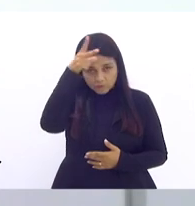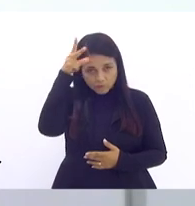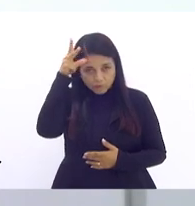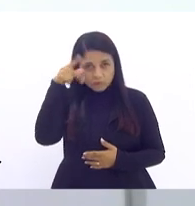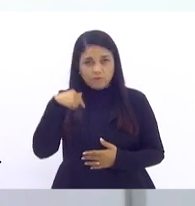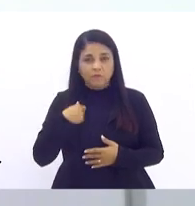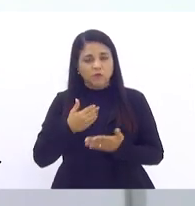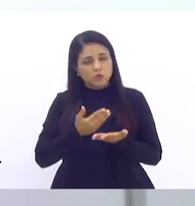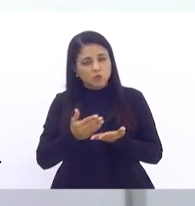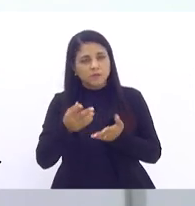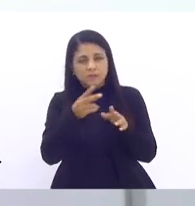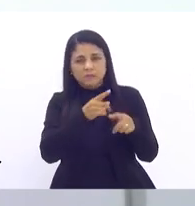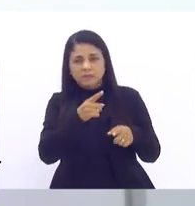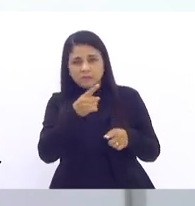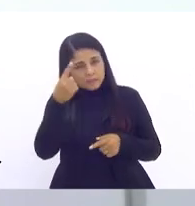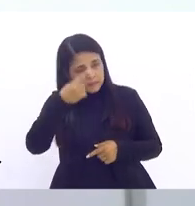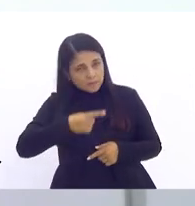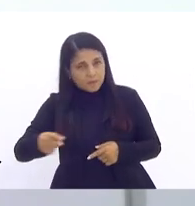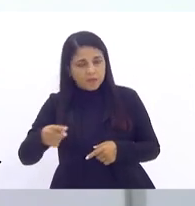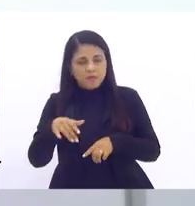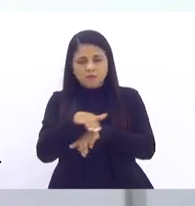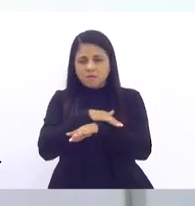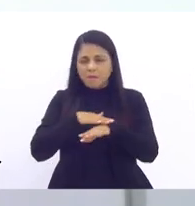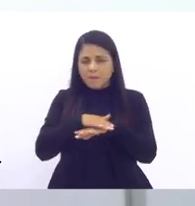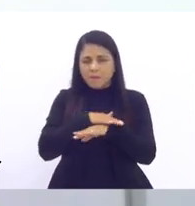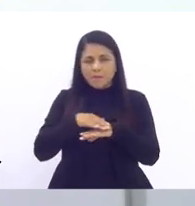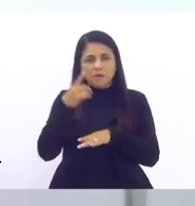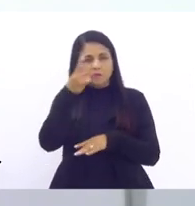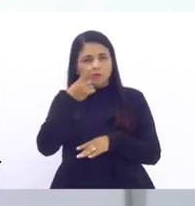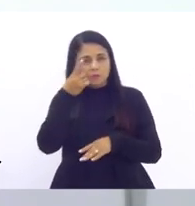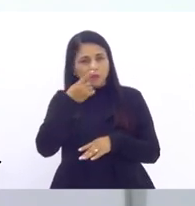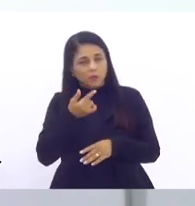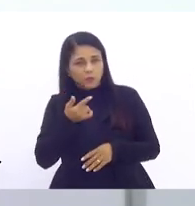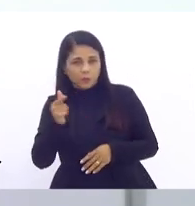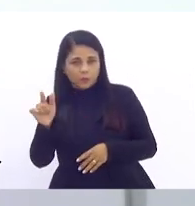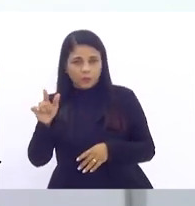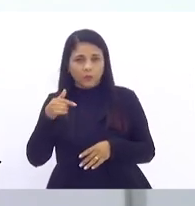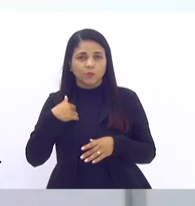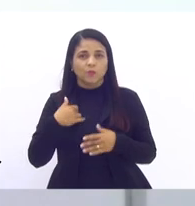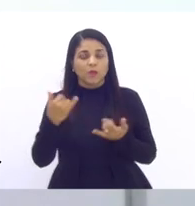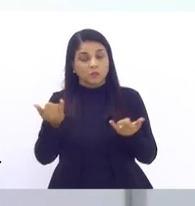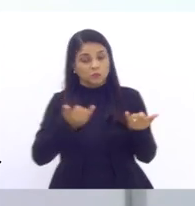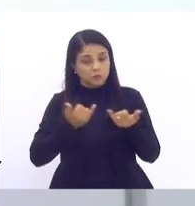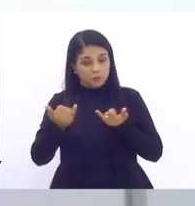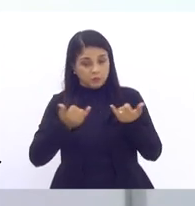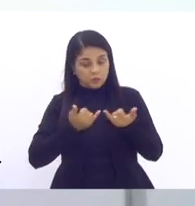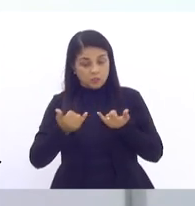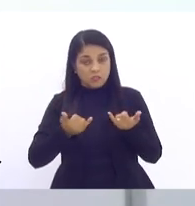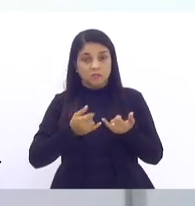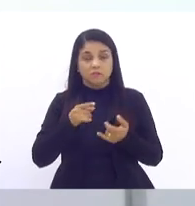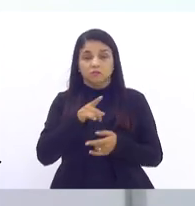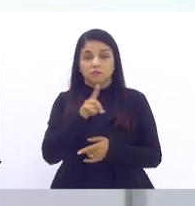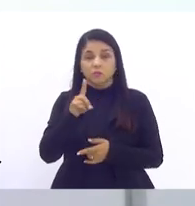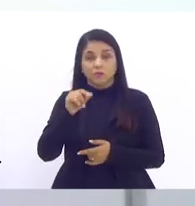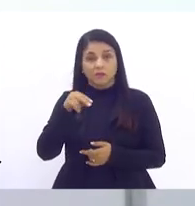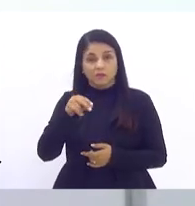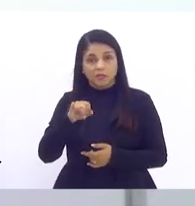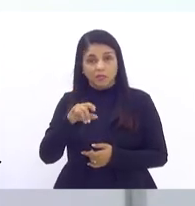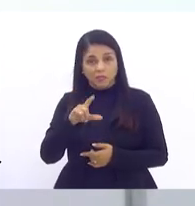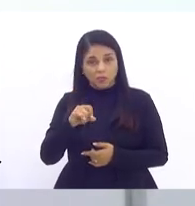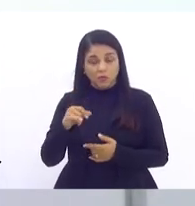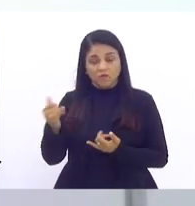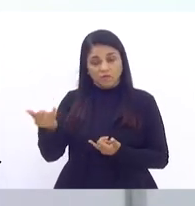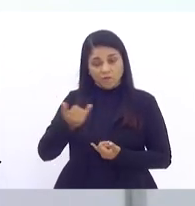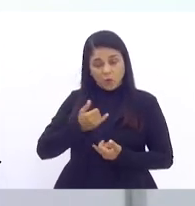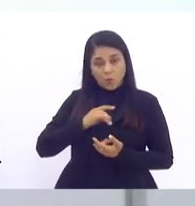numa conversa com outro Deputado Aqui Diante dessas notícias que o deputado Danilo mencionou aqui do atraso dos